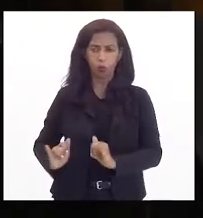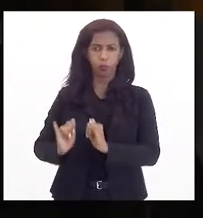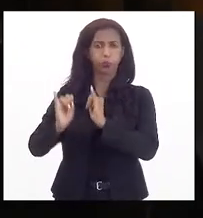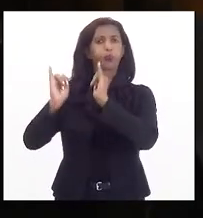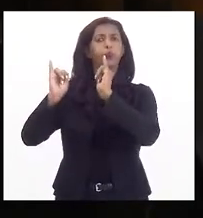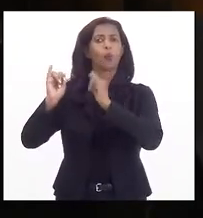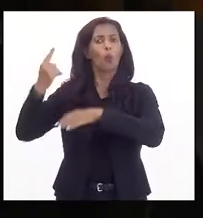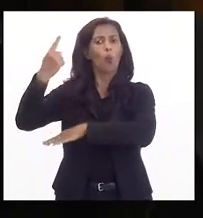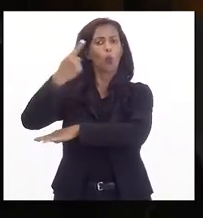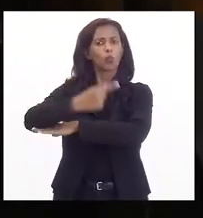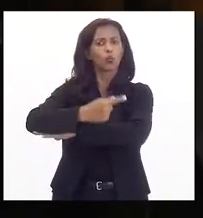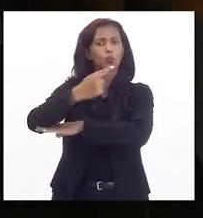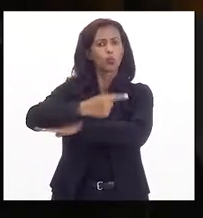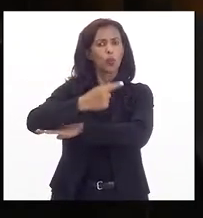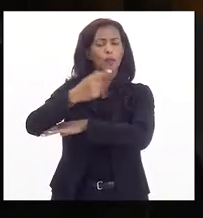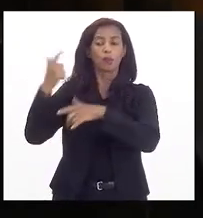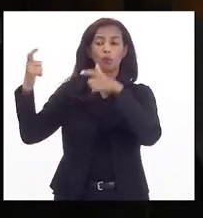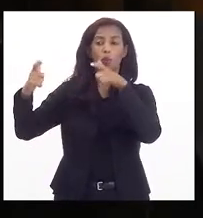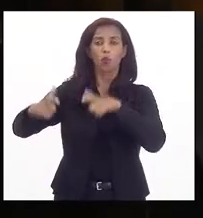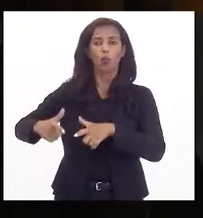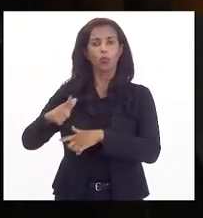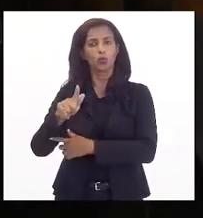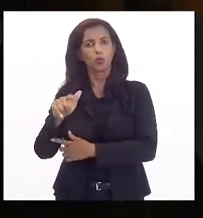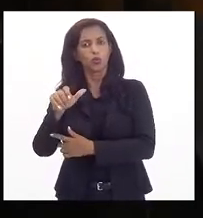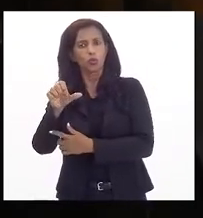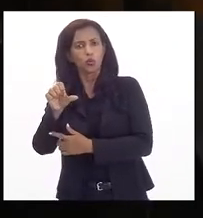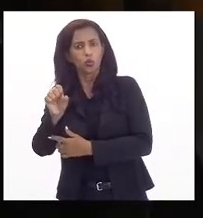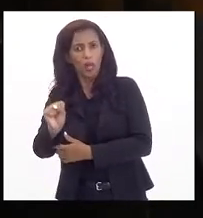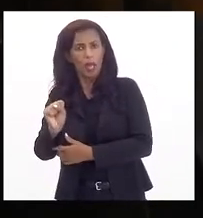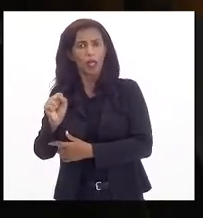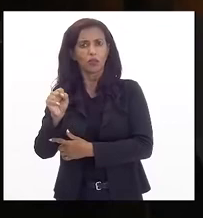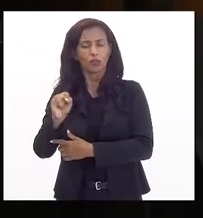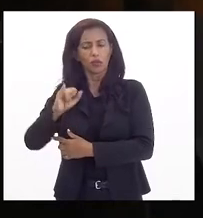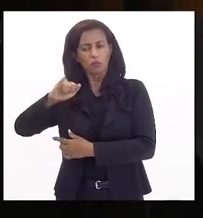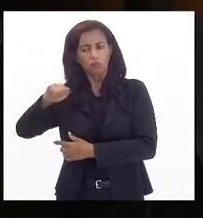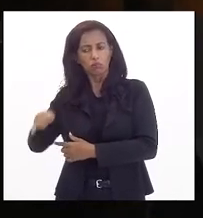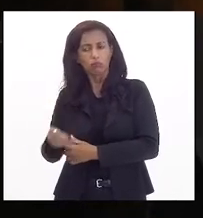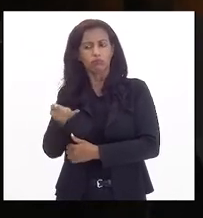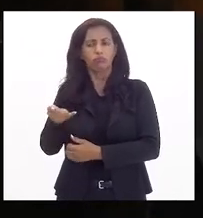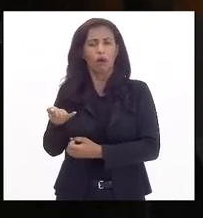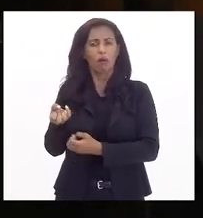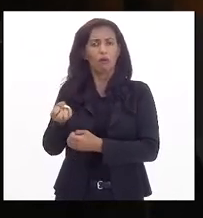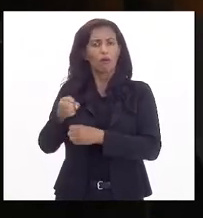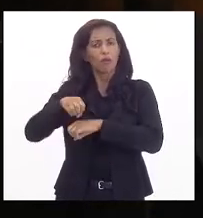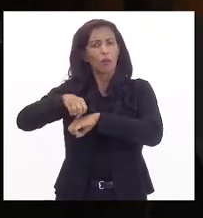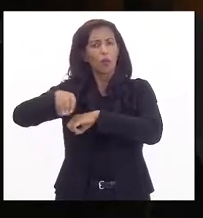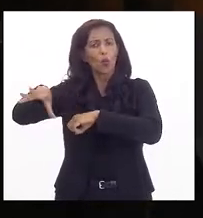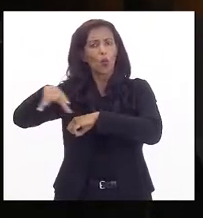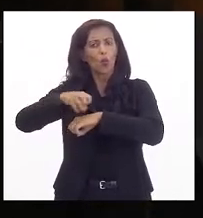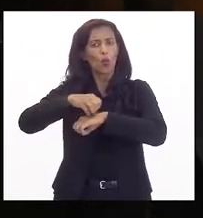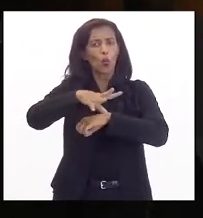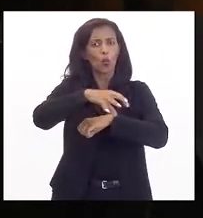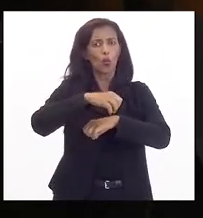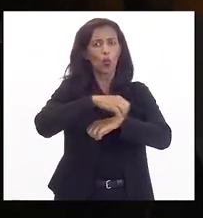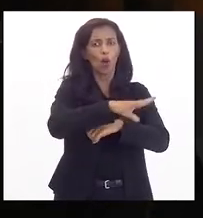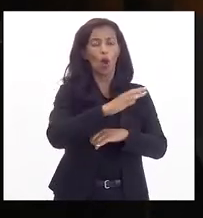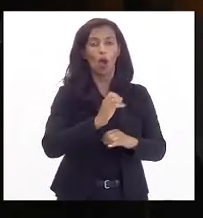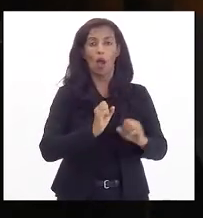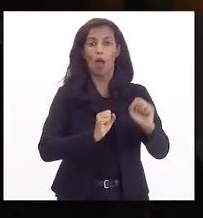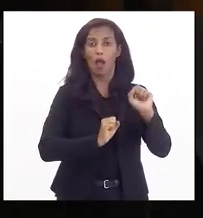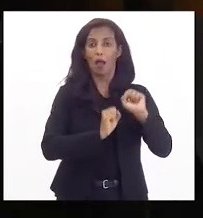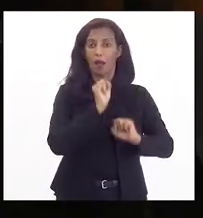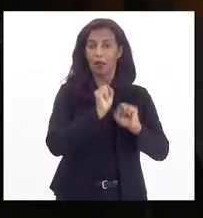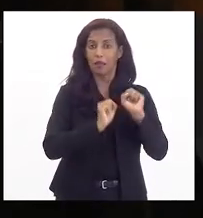industrial, em que esse gás fosse fornecido às indústrias por preço